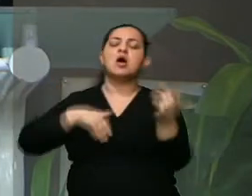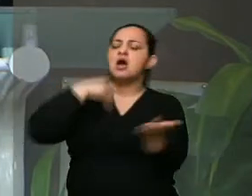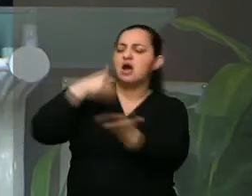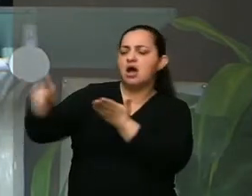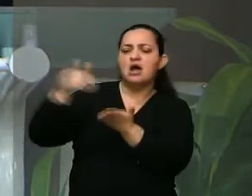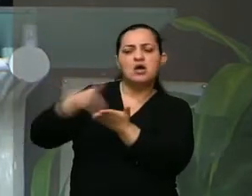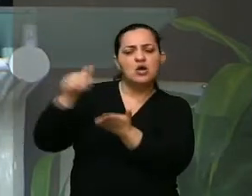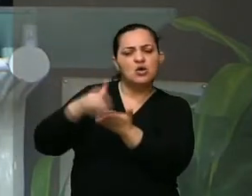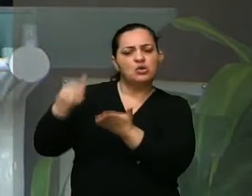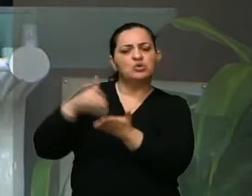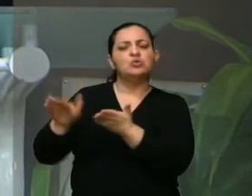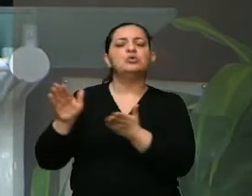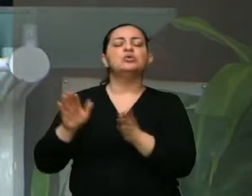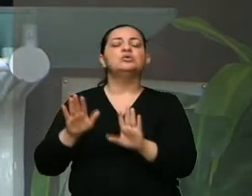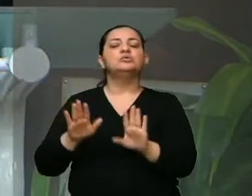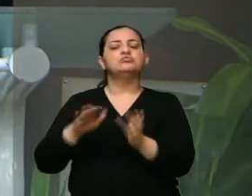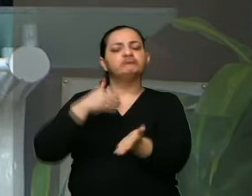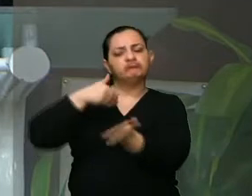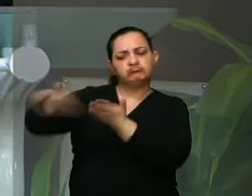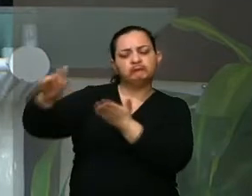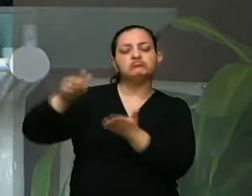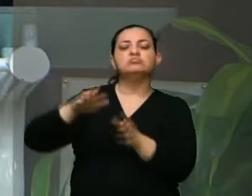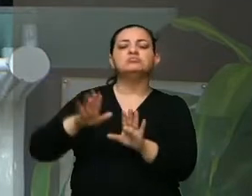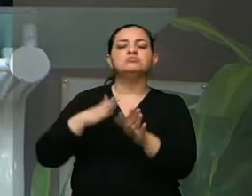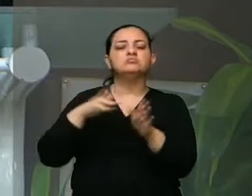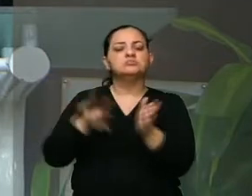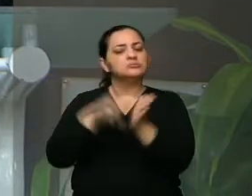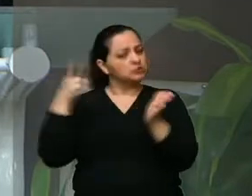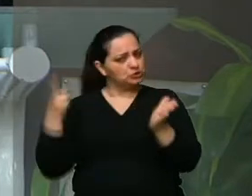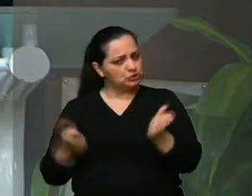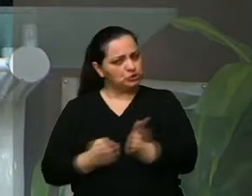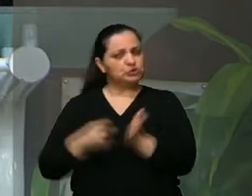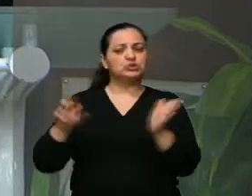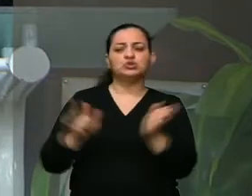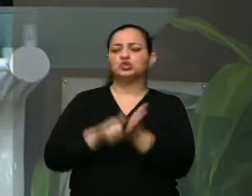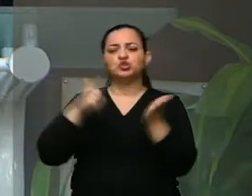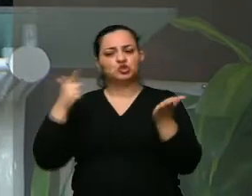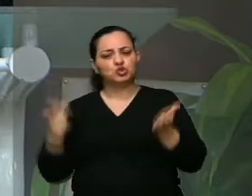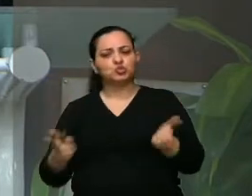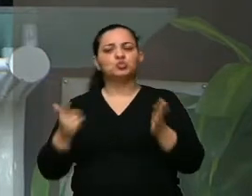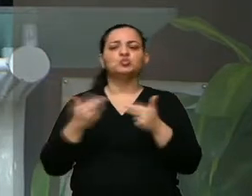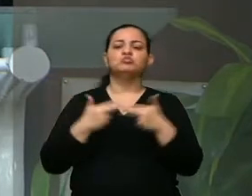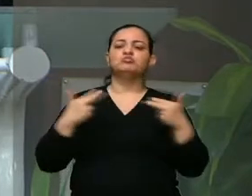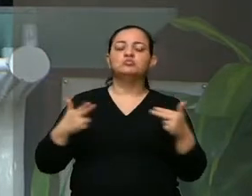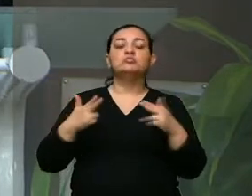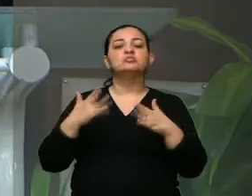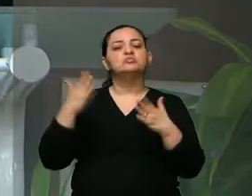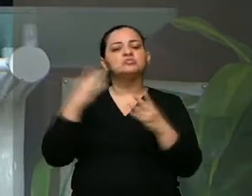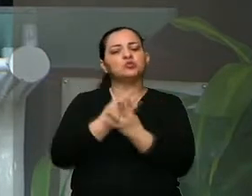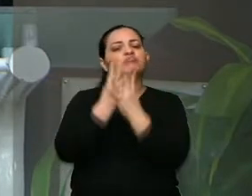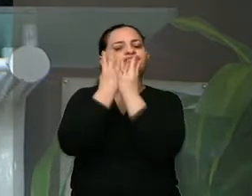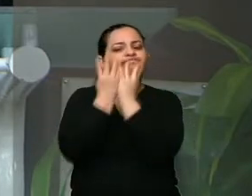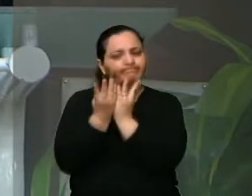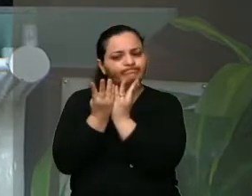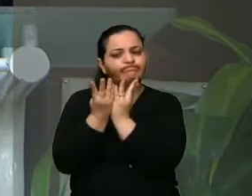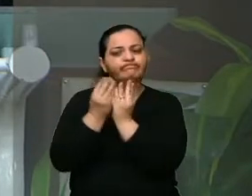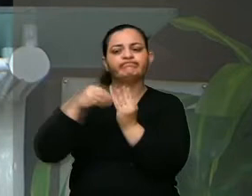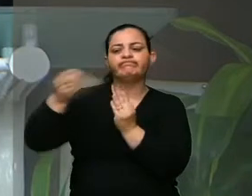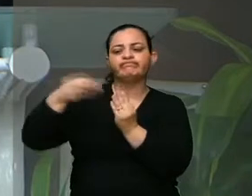pontapé na nas revistas jornais nos baralhos